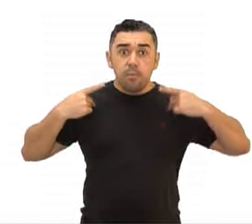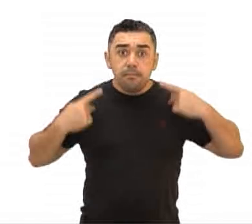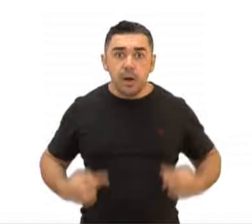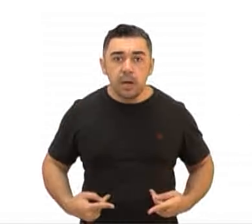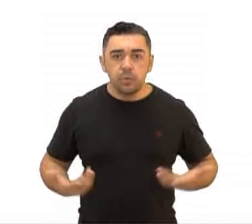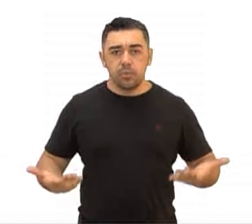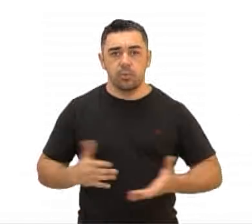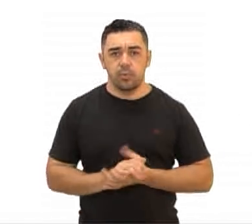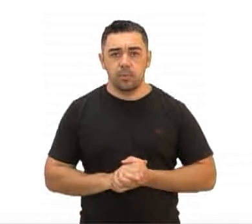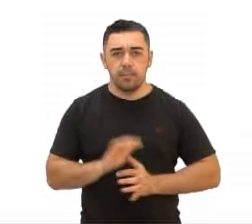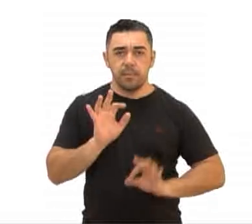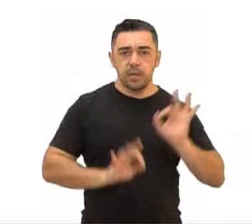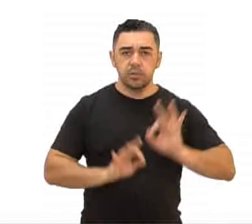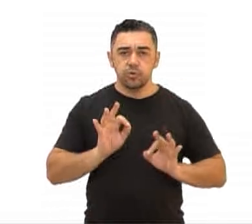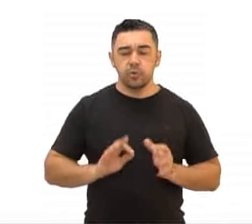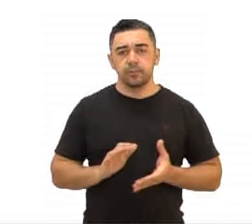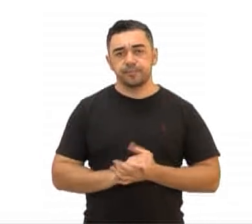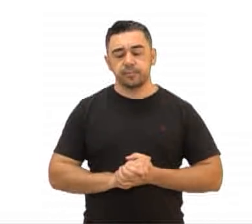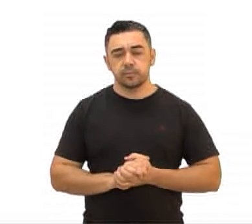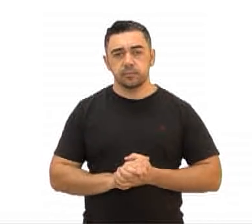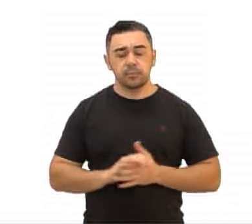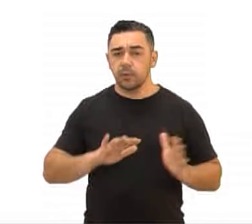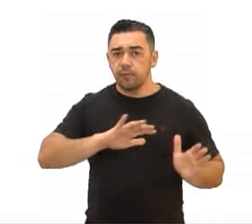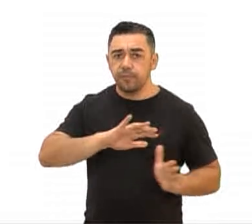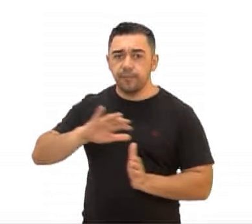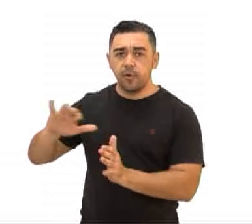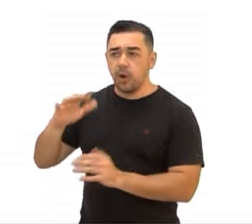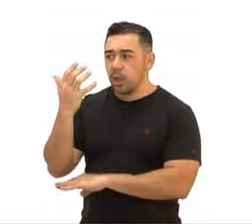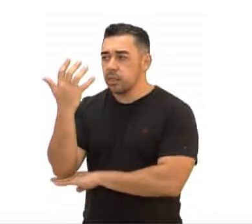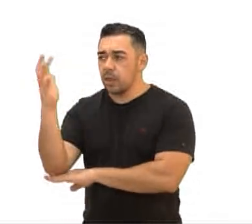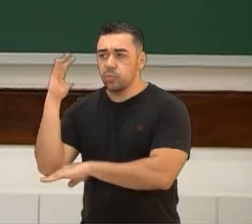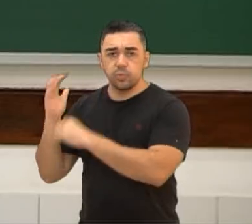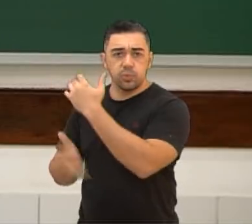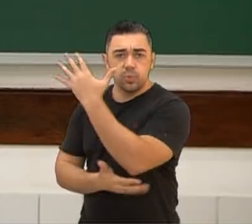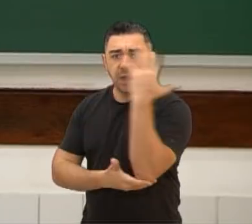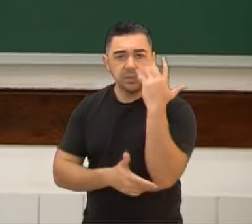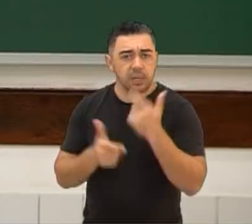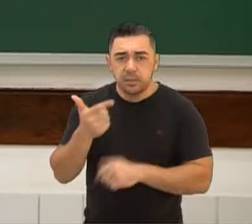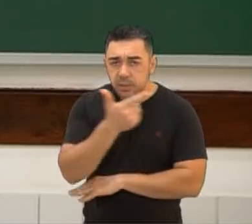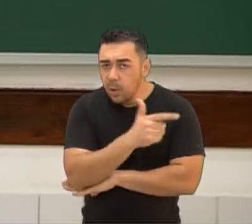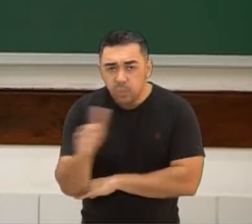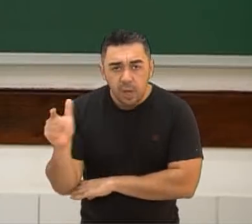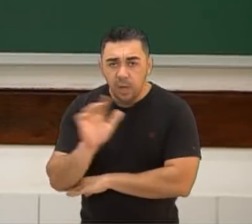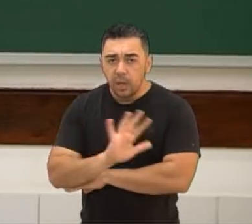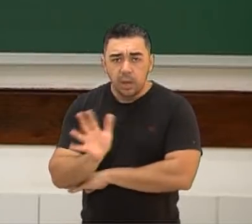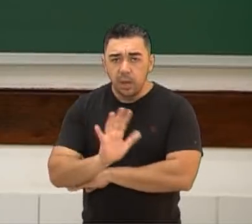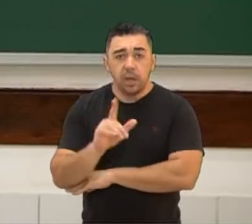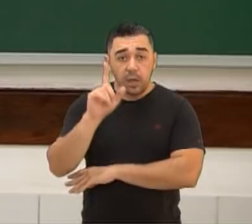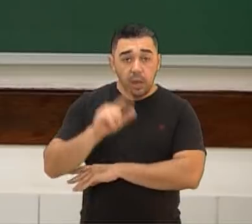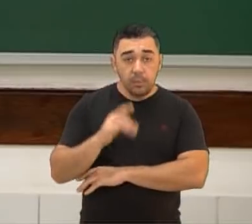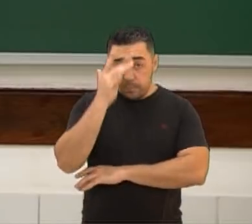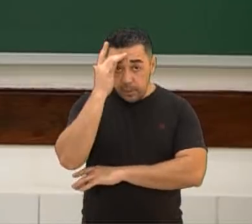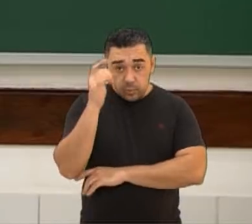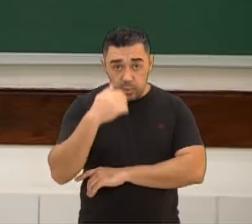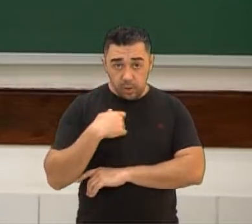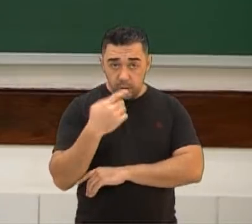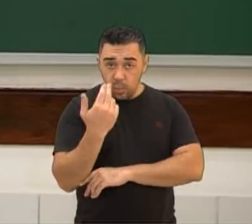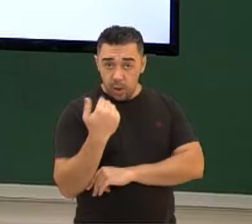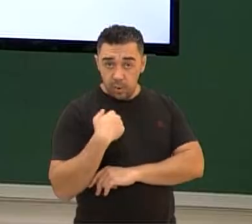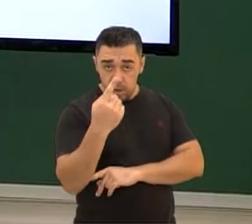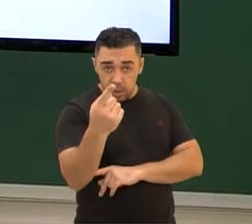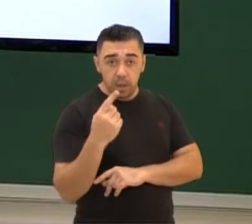humanos. A natureza, nesse caso, está fora do jogo. Seres humanos planejaram esse ataque.